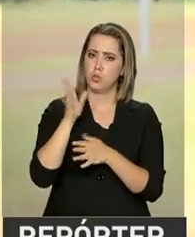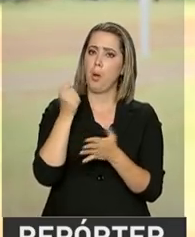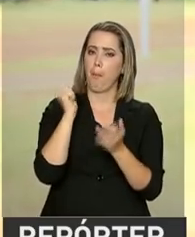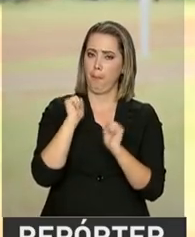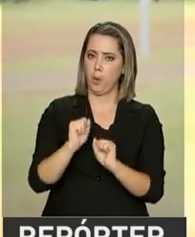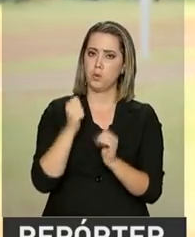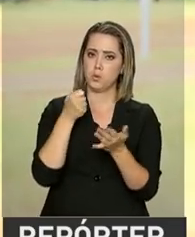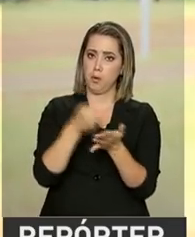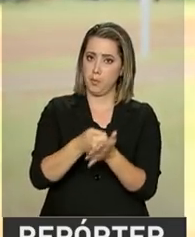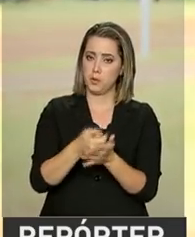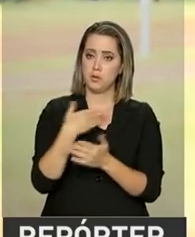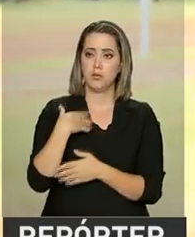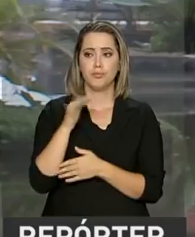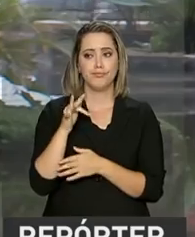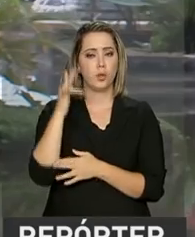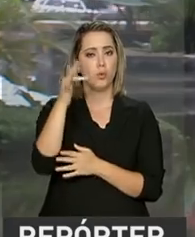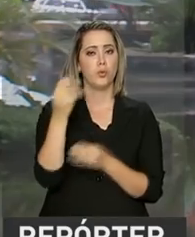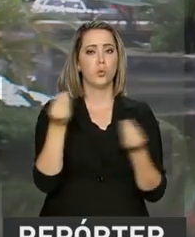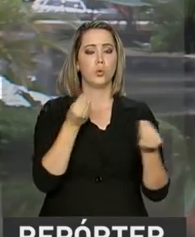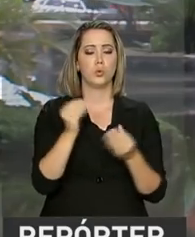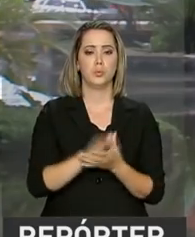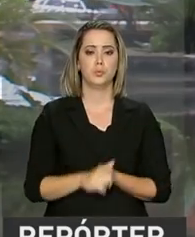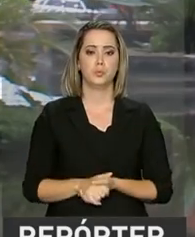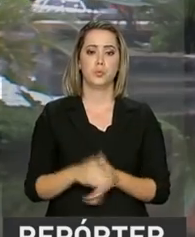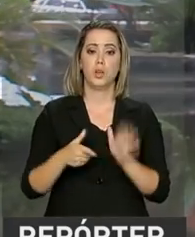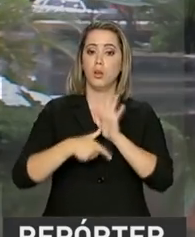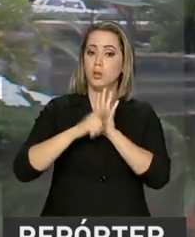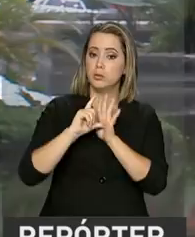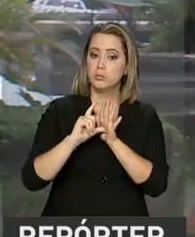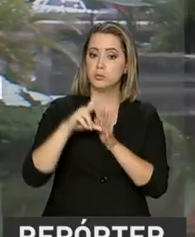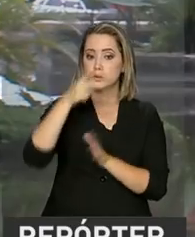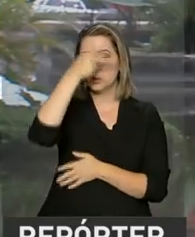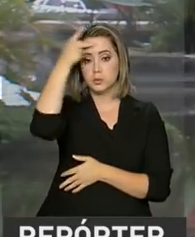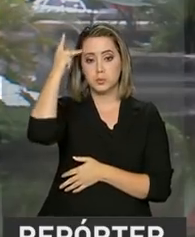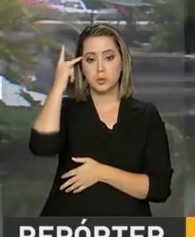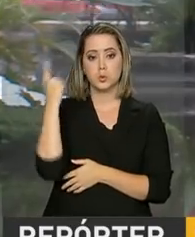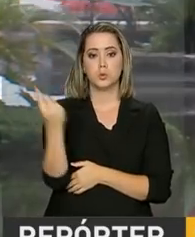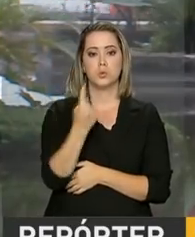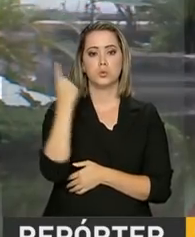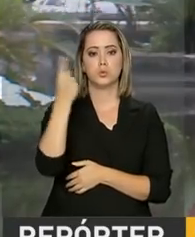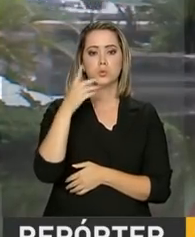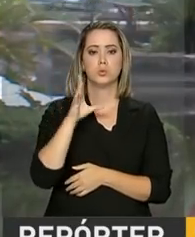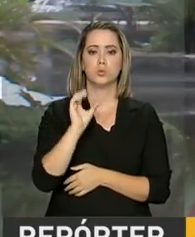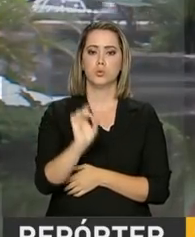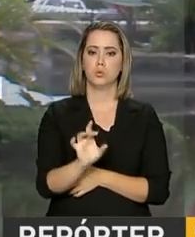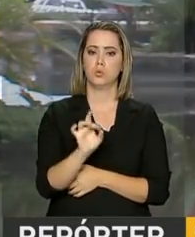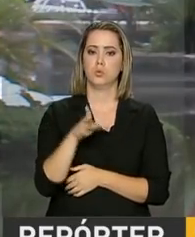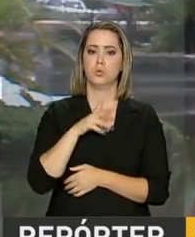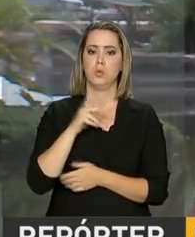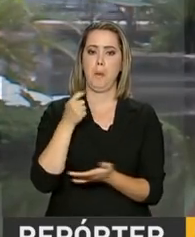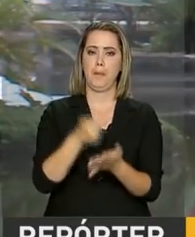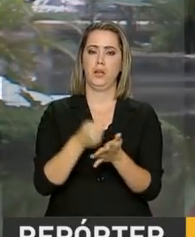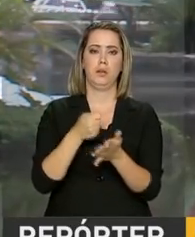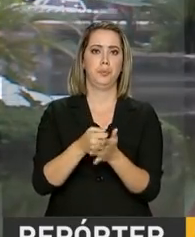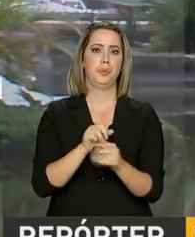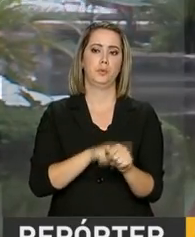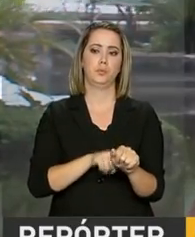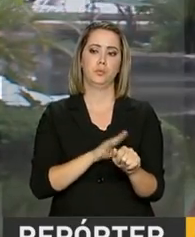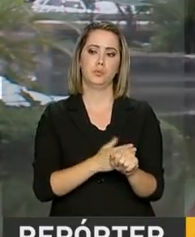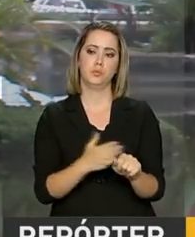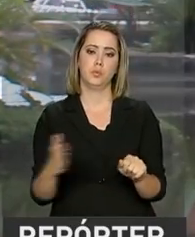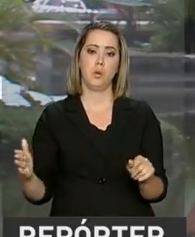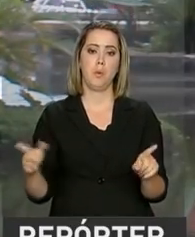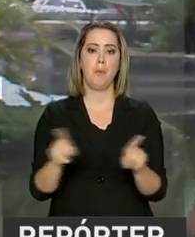como é que vai ficar daqui pra frente antigamente os militares se aposentará unicamente preenchendo o requisito tempo de contribuição